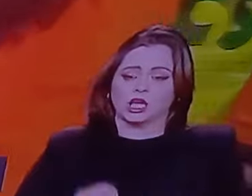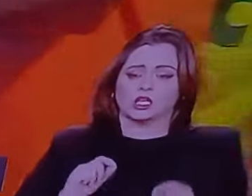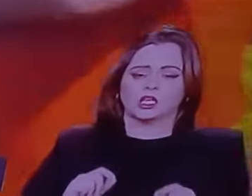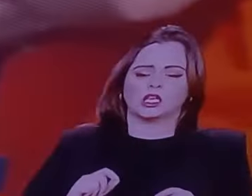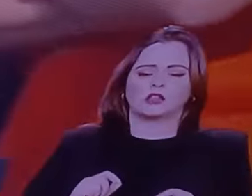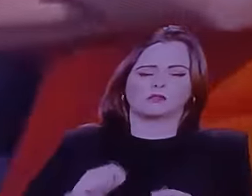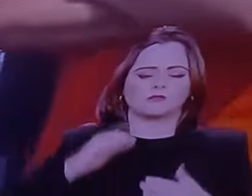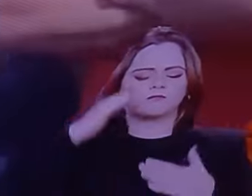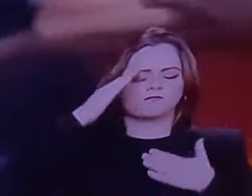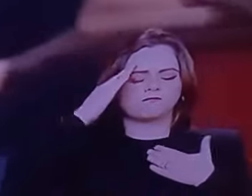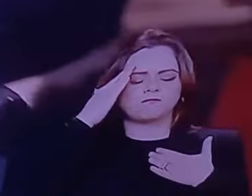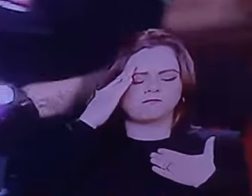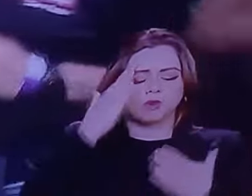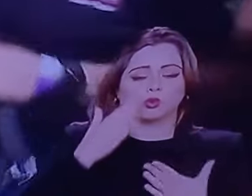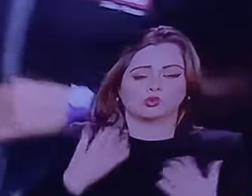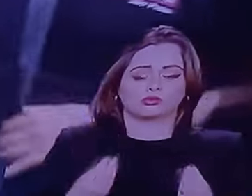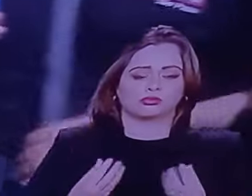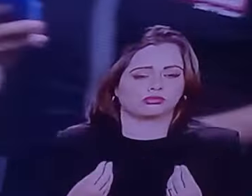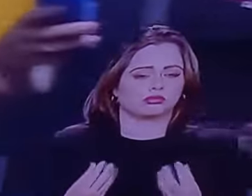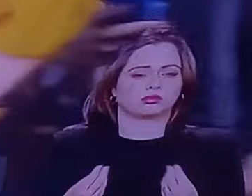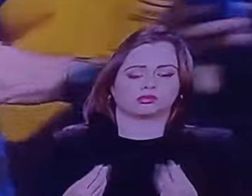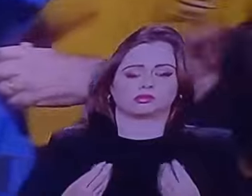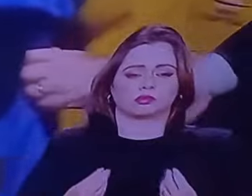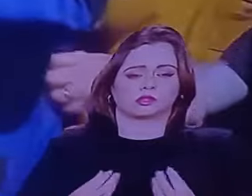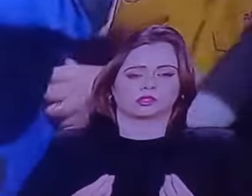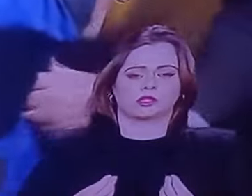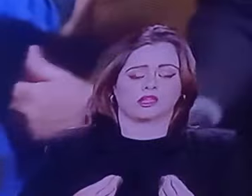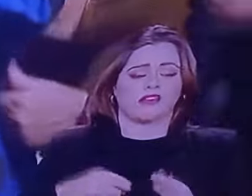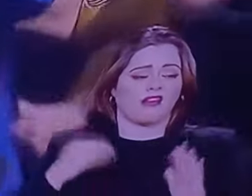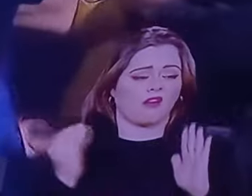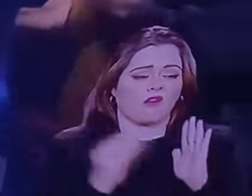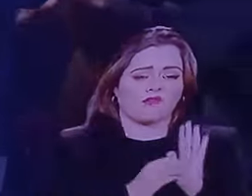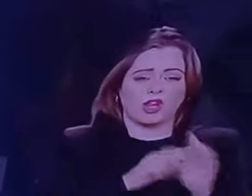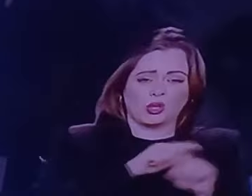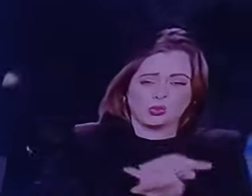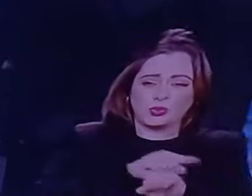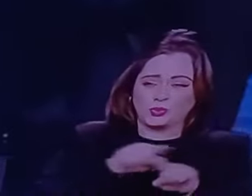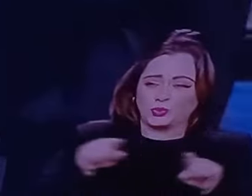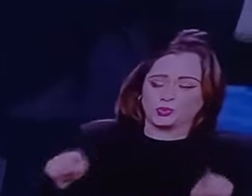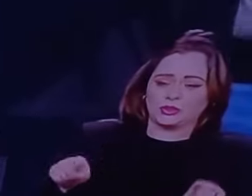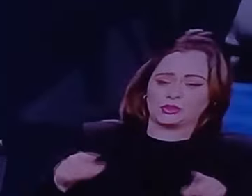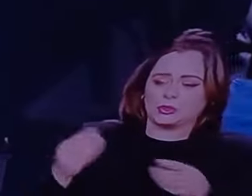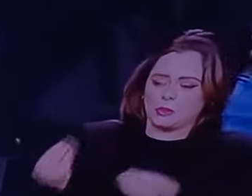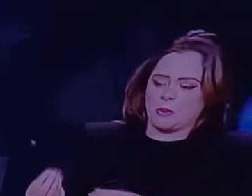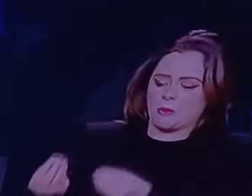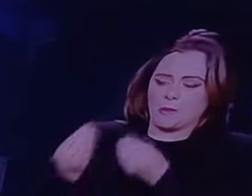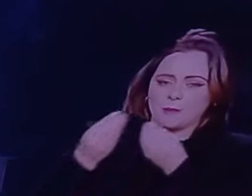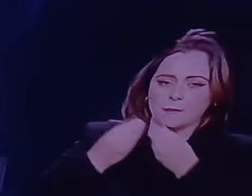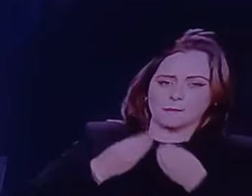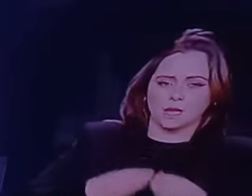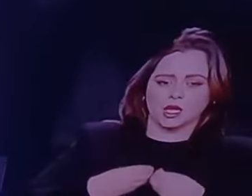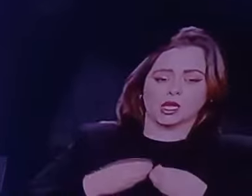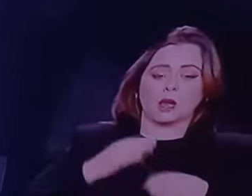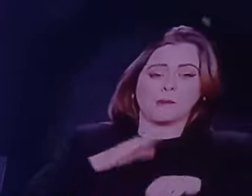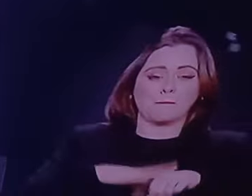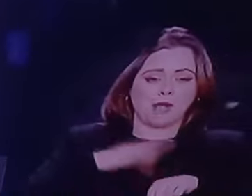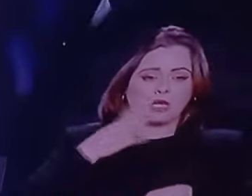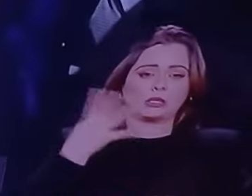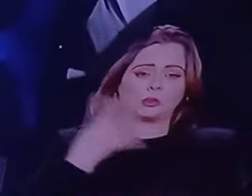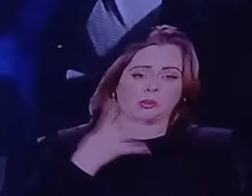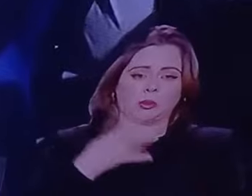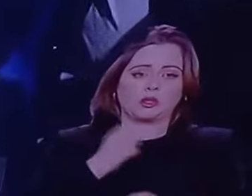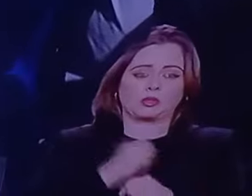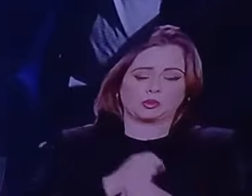muito agradecido ao fato de vocês terem me dado mais 4 anos